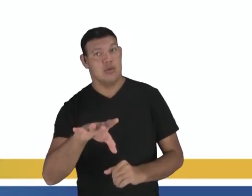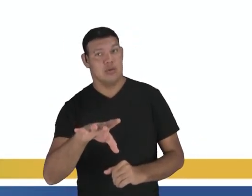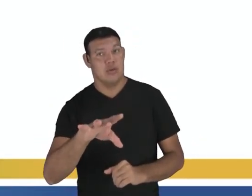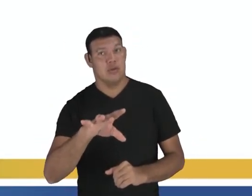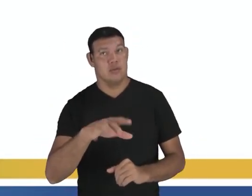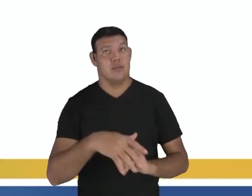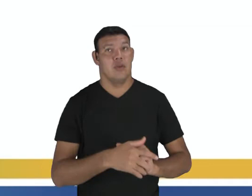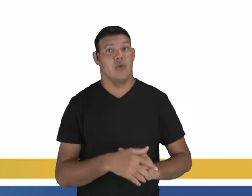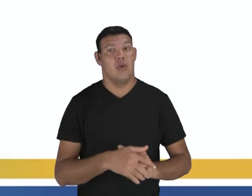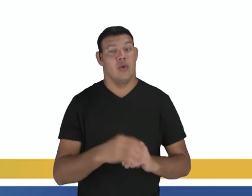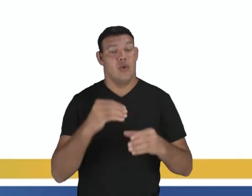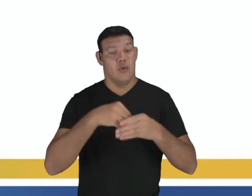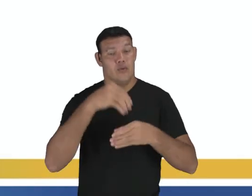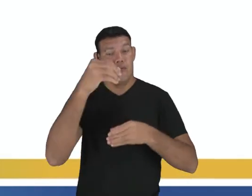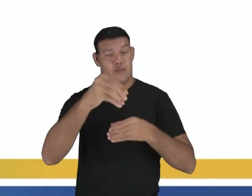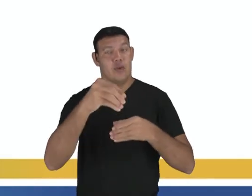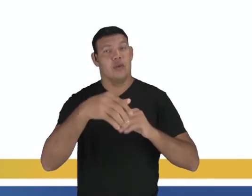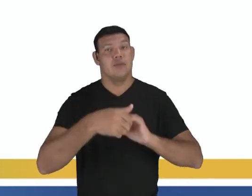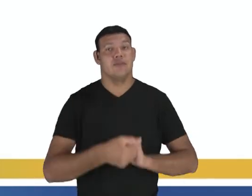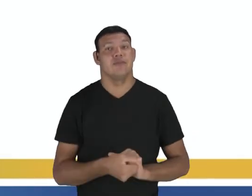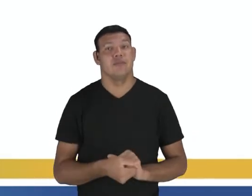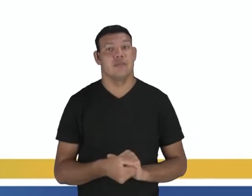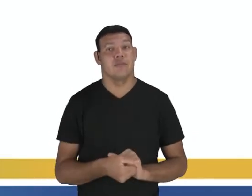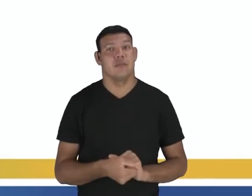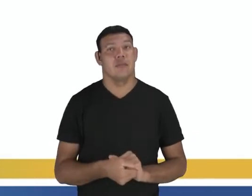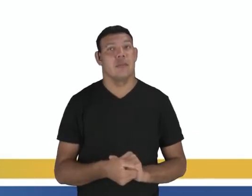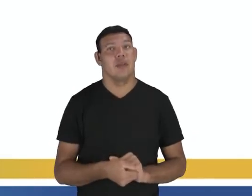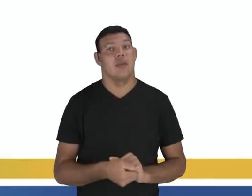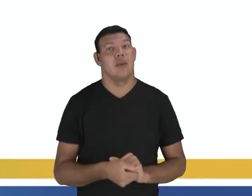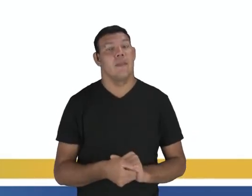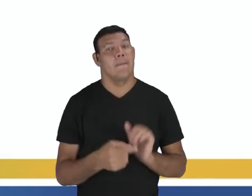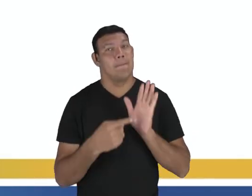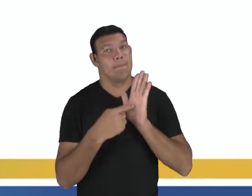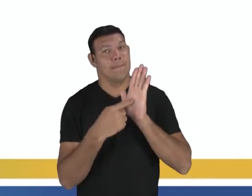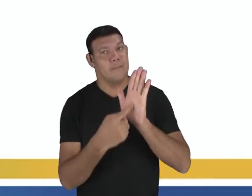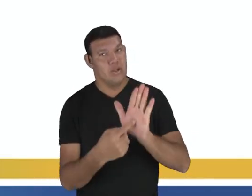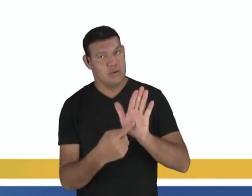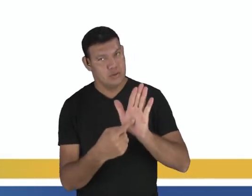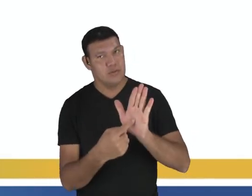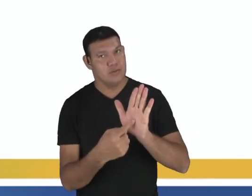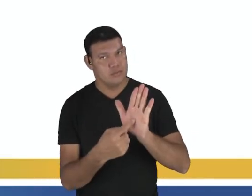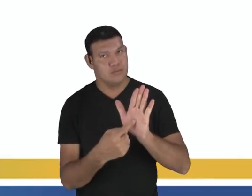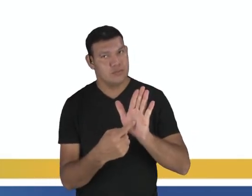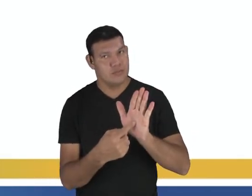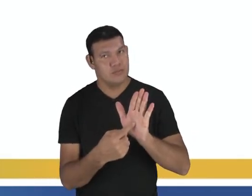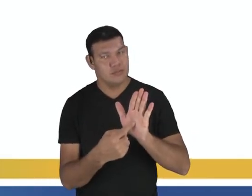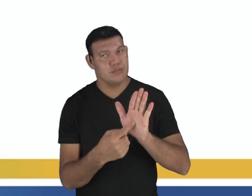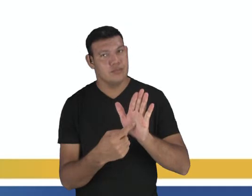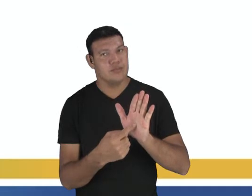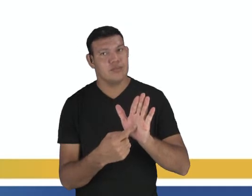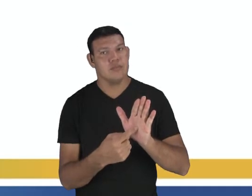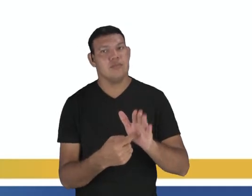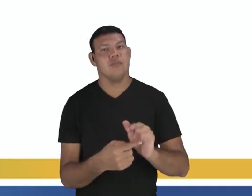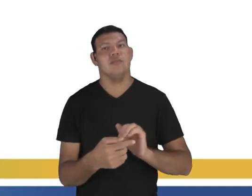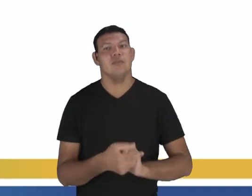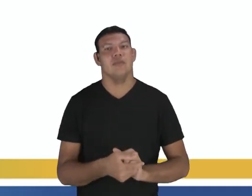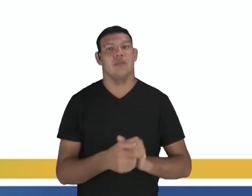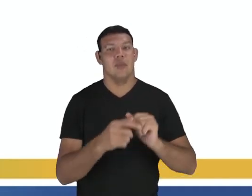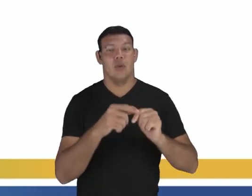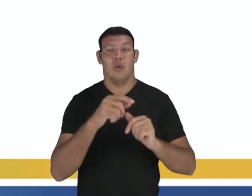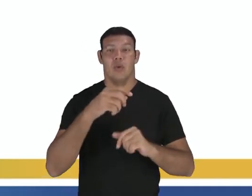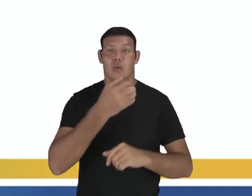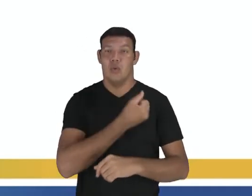quadrado está fora do parêntese, ele está indicando que ele está repetindo, que ele está elevando o